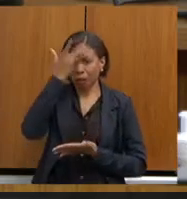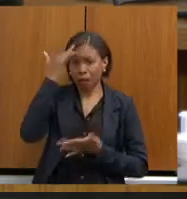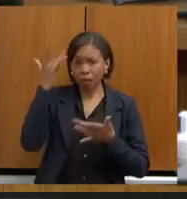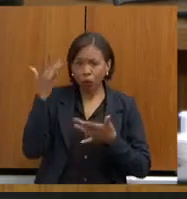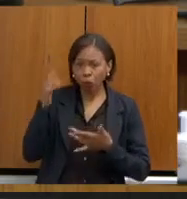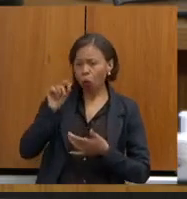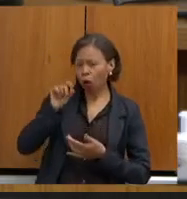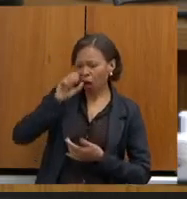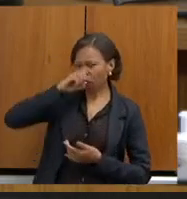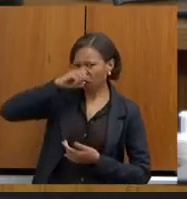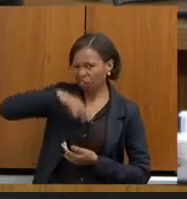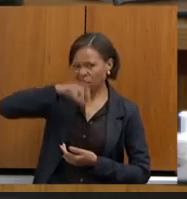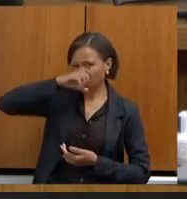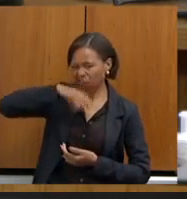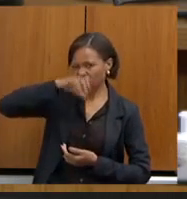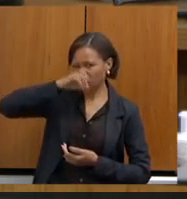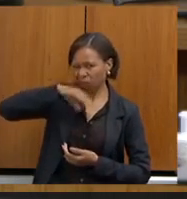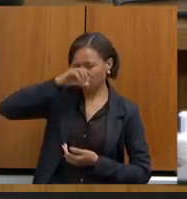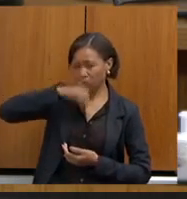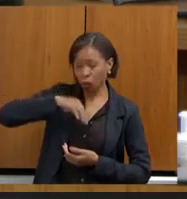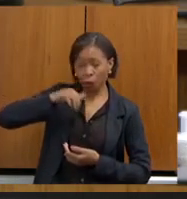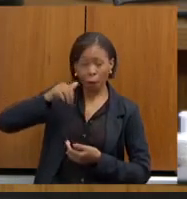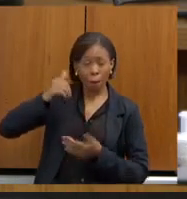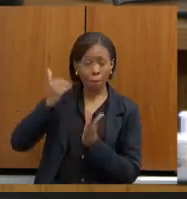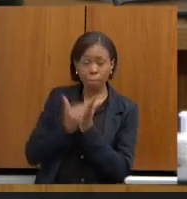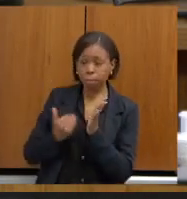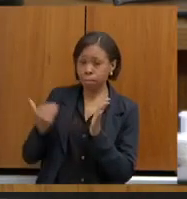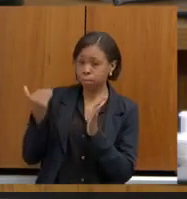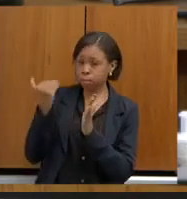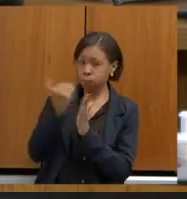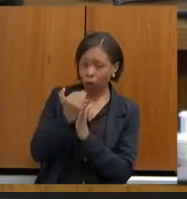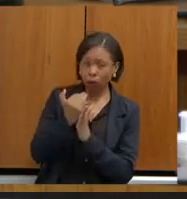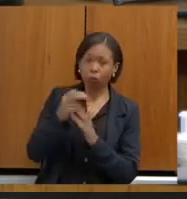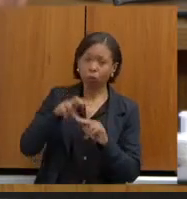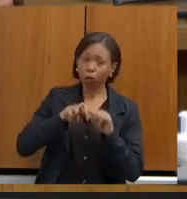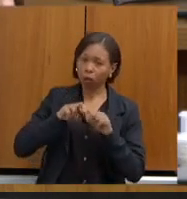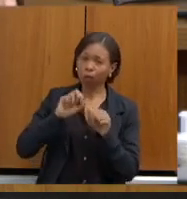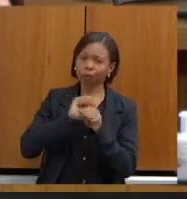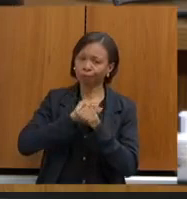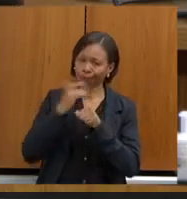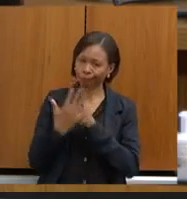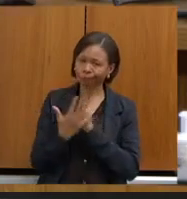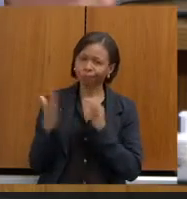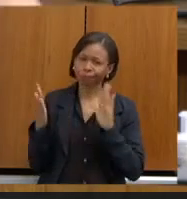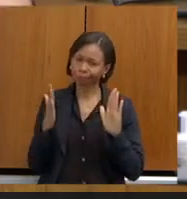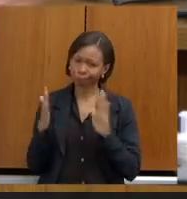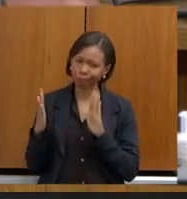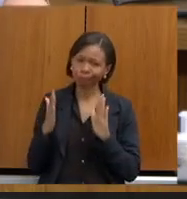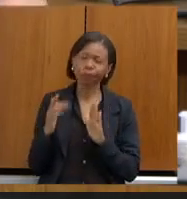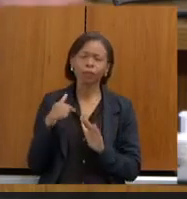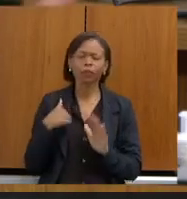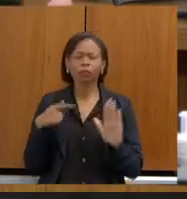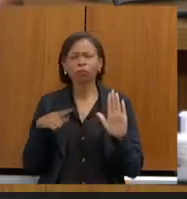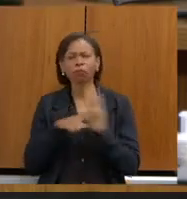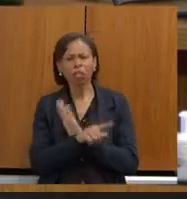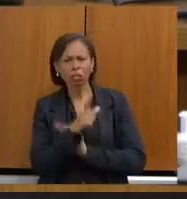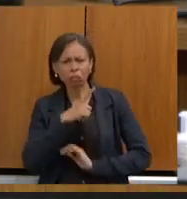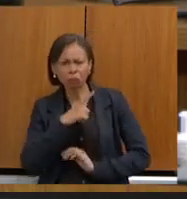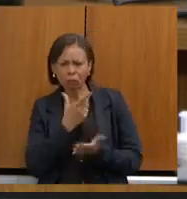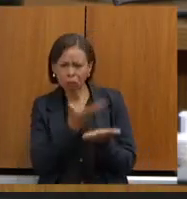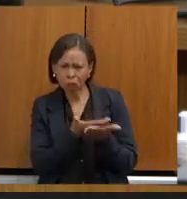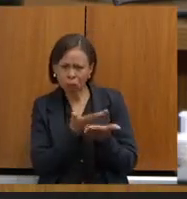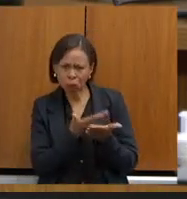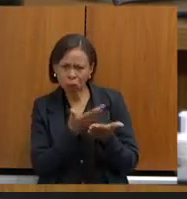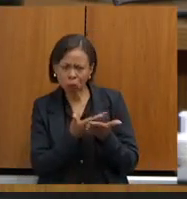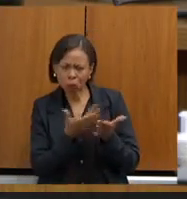agir dessa maneira com maior frequência por causa dessa questão da academia e eu queria justamente saber se existir algum estudo algum apontamento